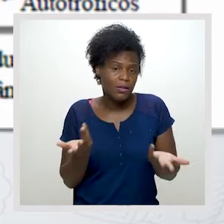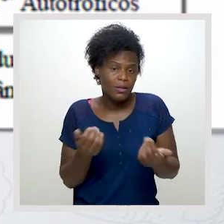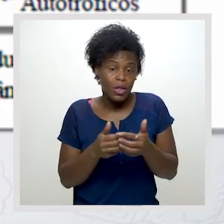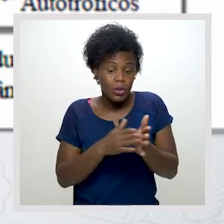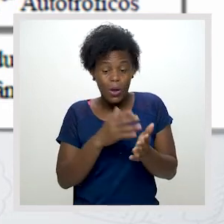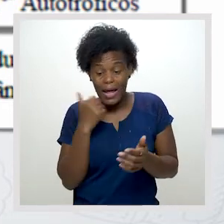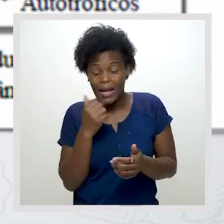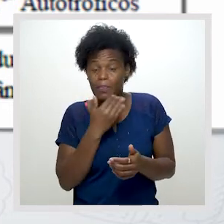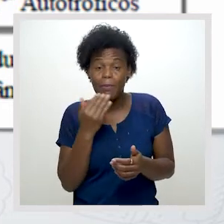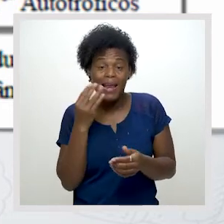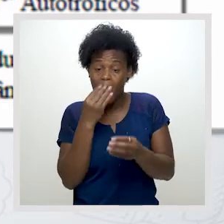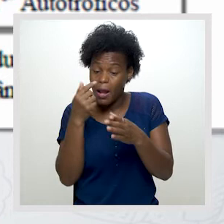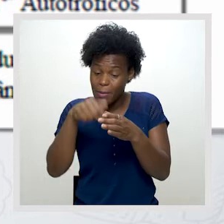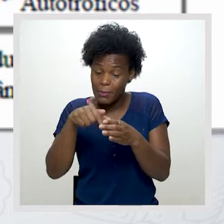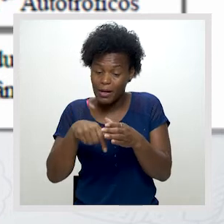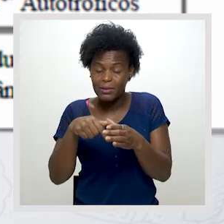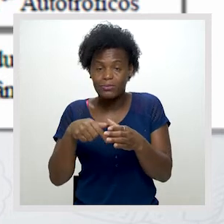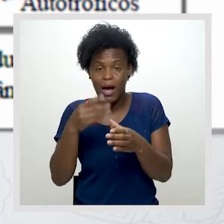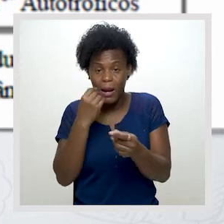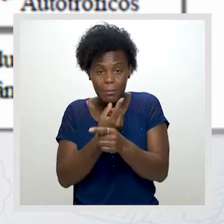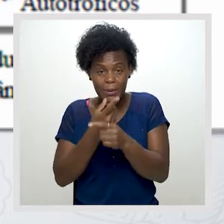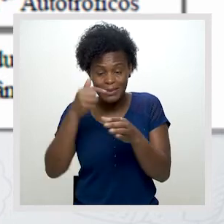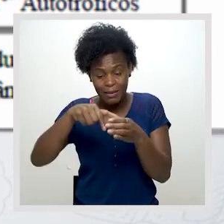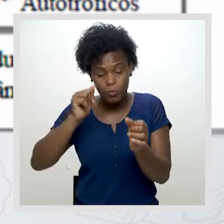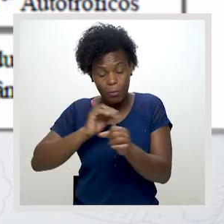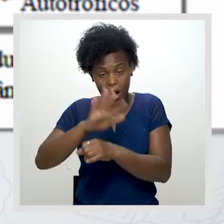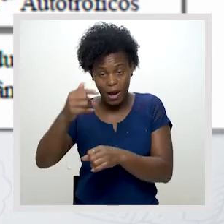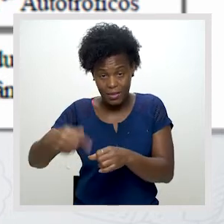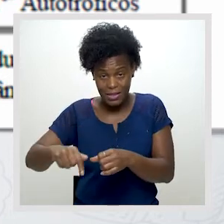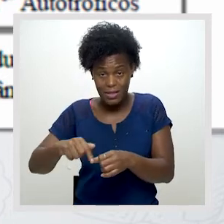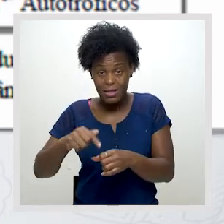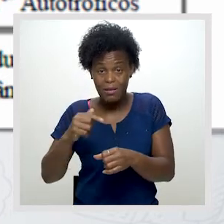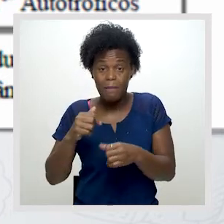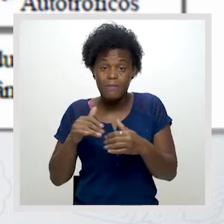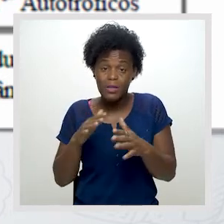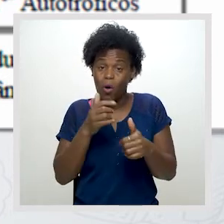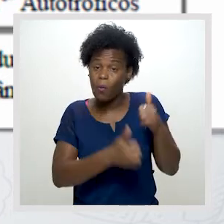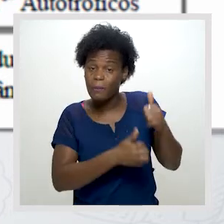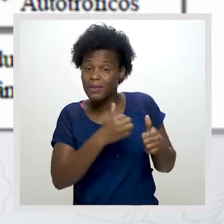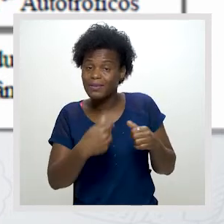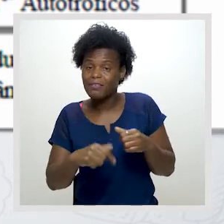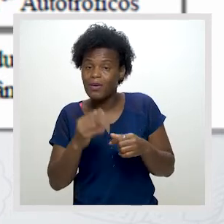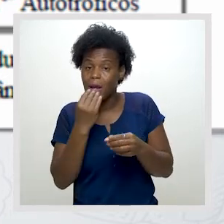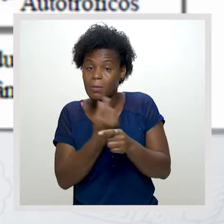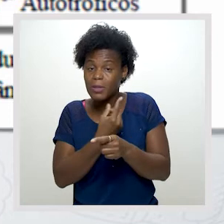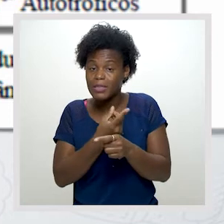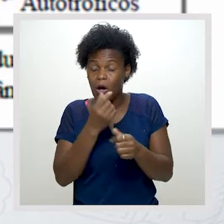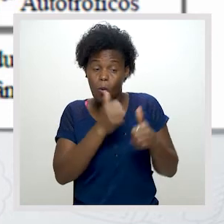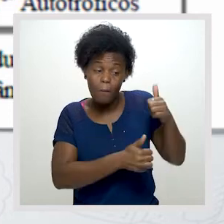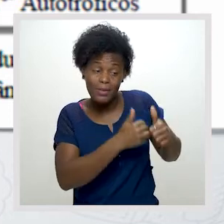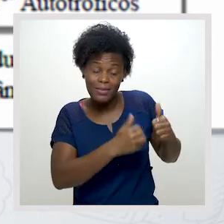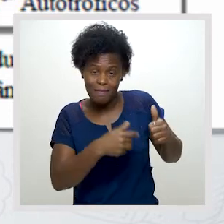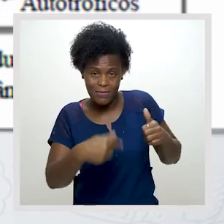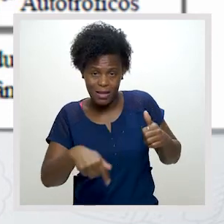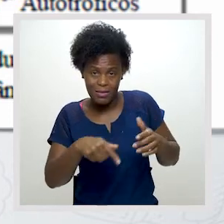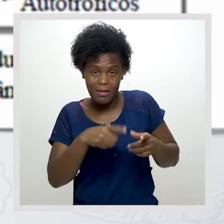dessas substâncias orgânicas que existiam nos oceanos, então houve essa competitividade alimentar. Havendo